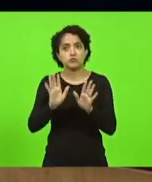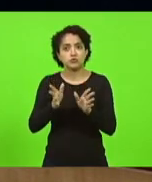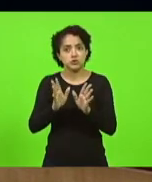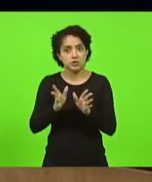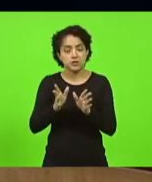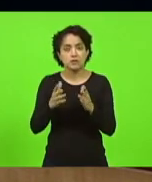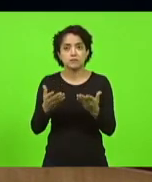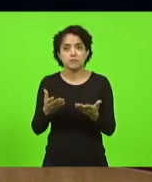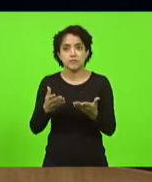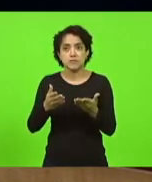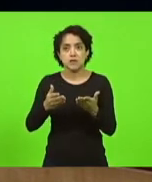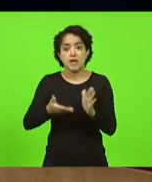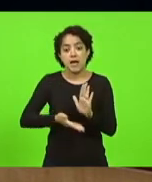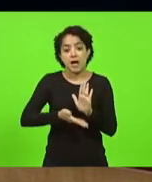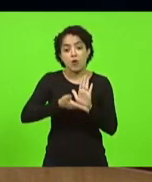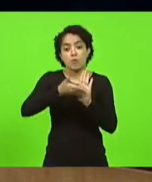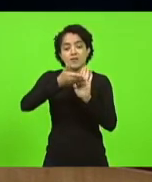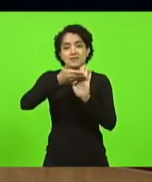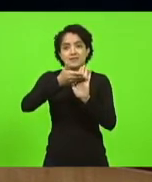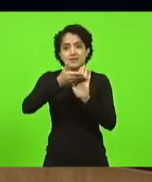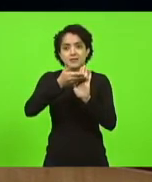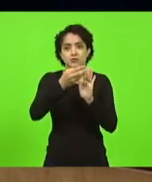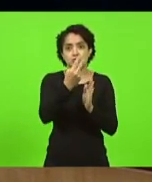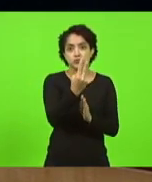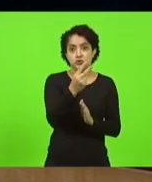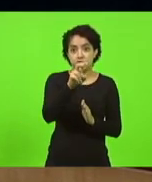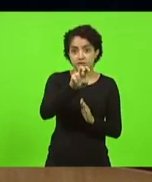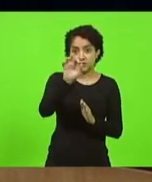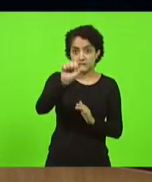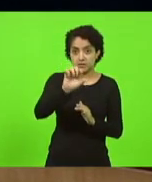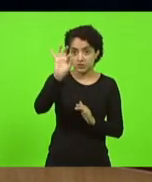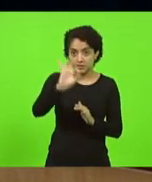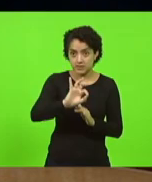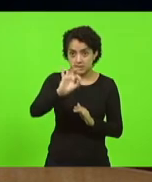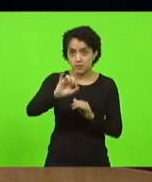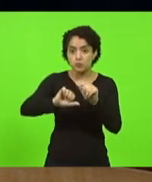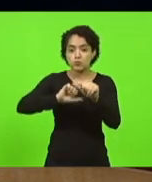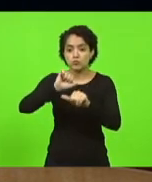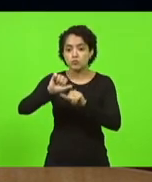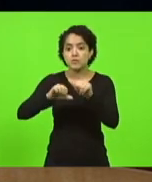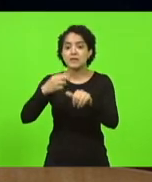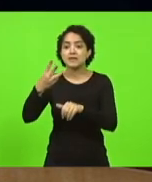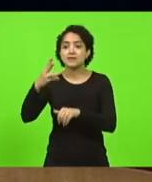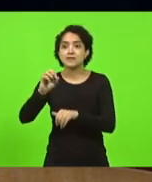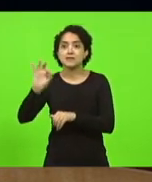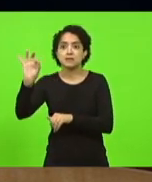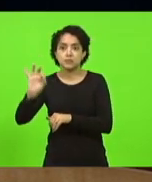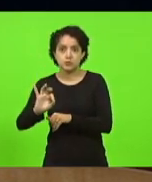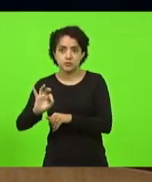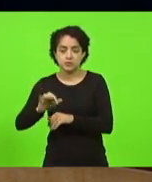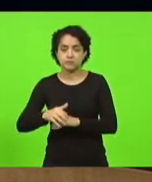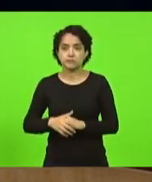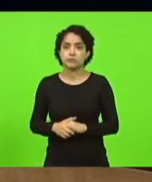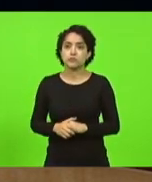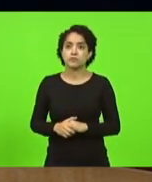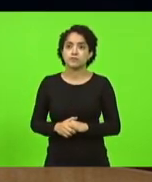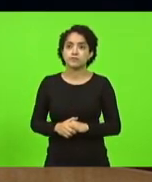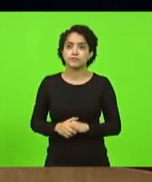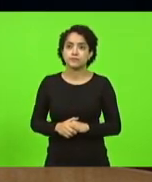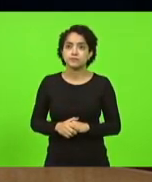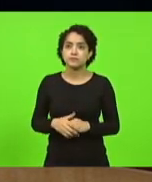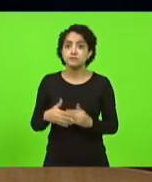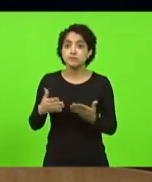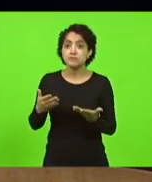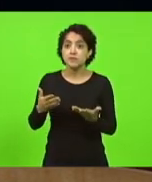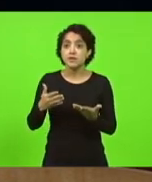elevando o percentual de 25% para 30% do gasto da educação, porque chegava nos momentos